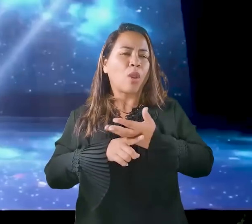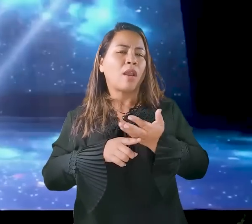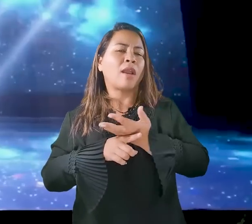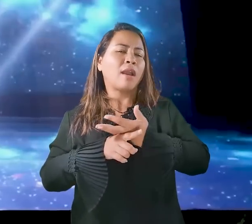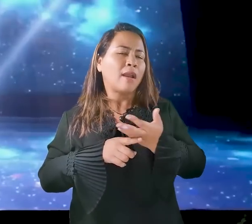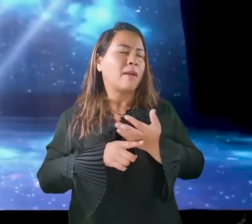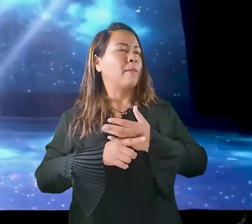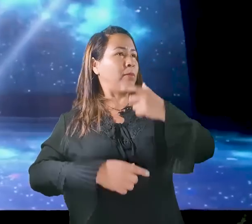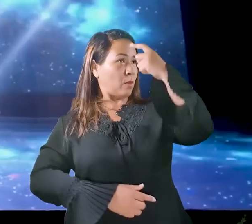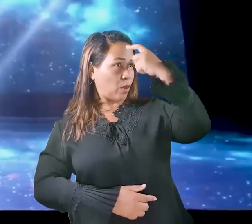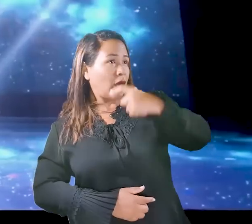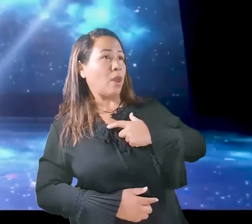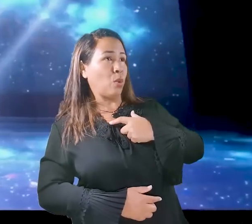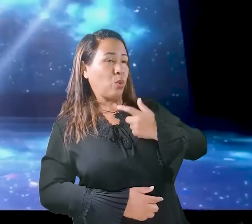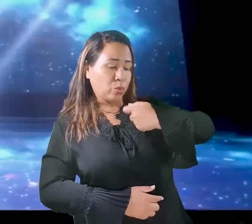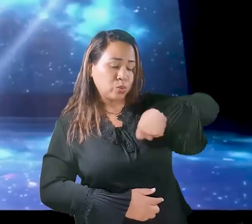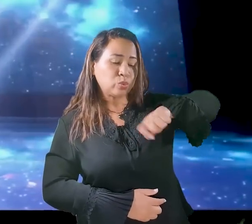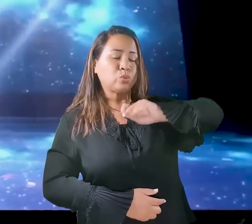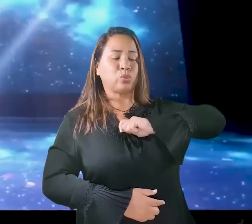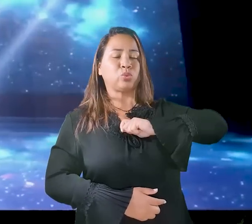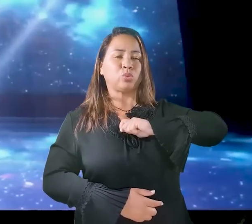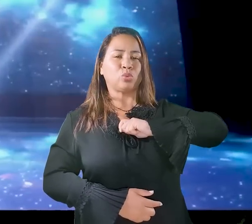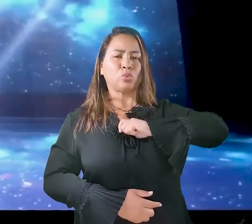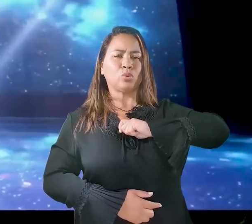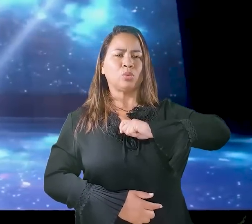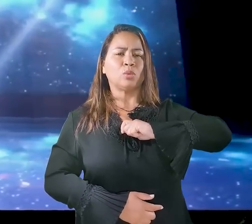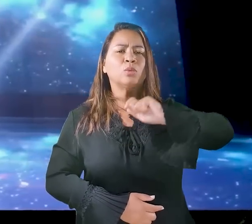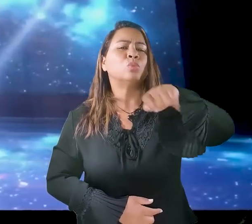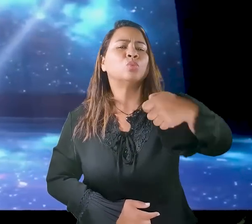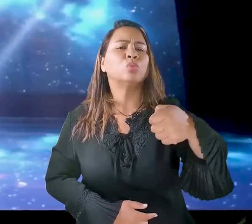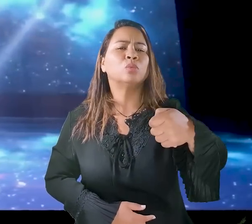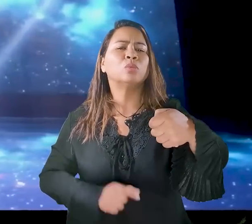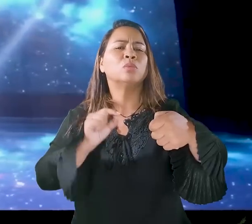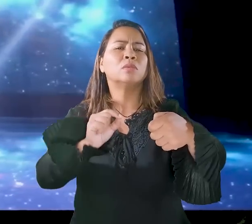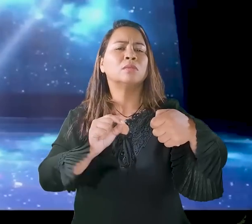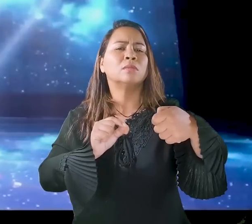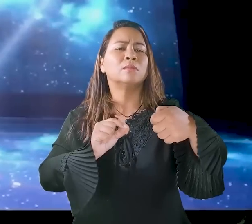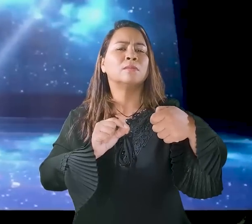Eu decreto. Eu quem? Diga seu nome.